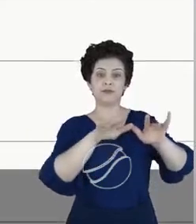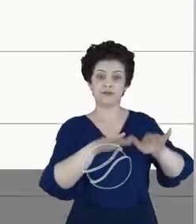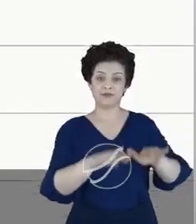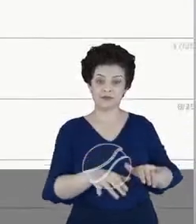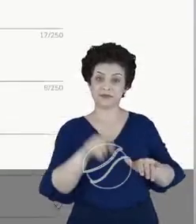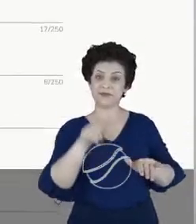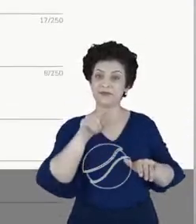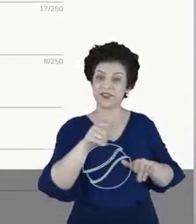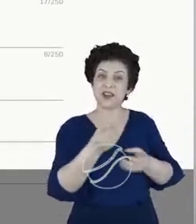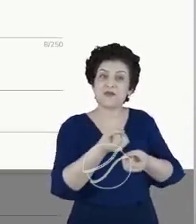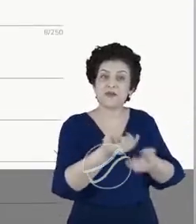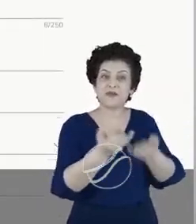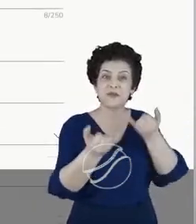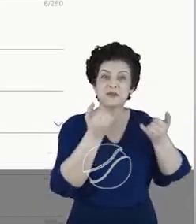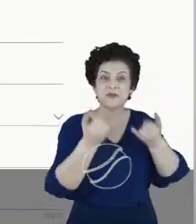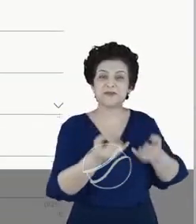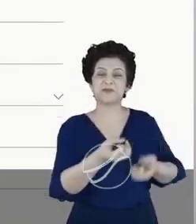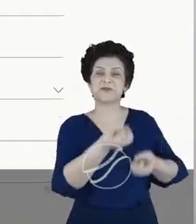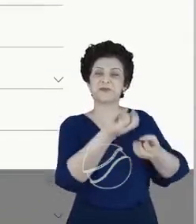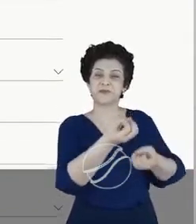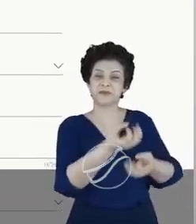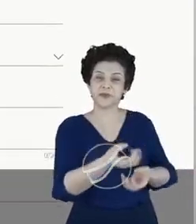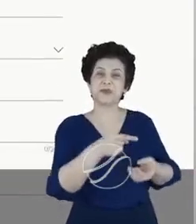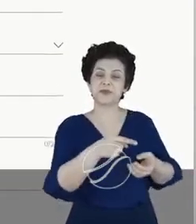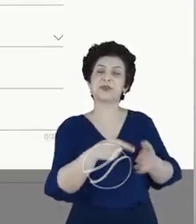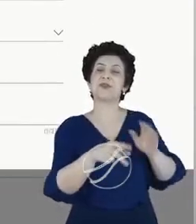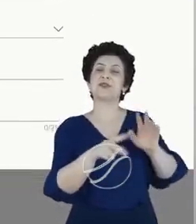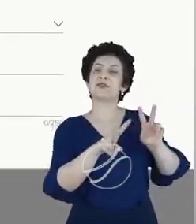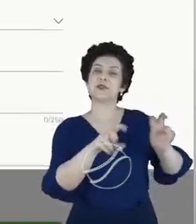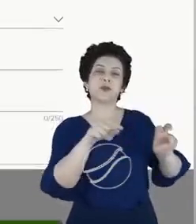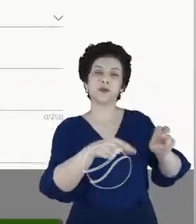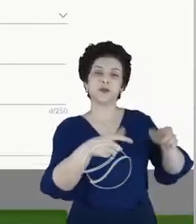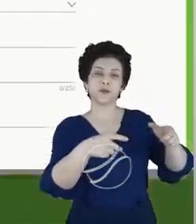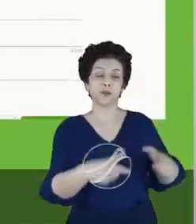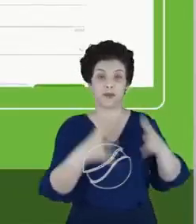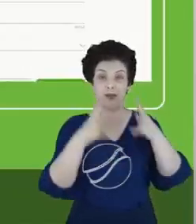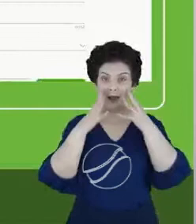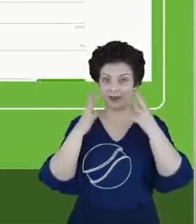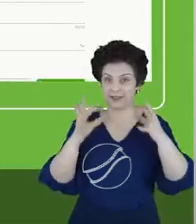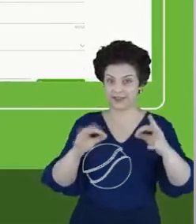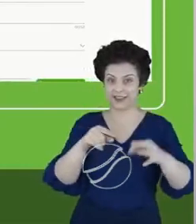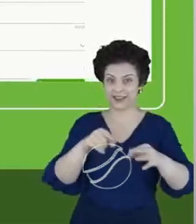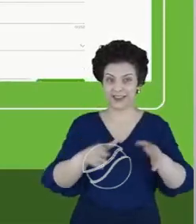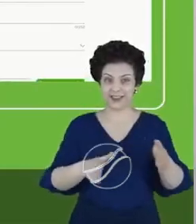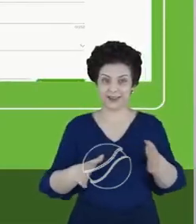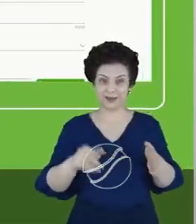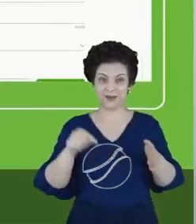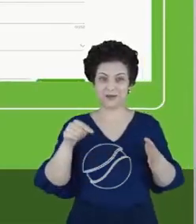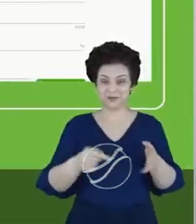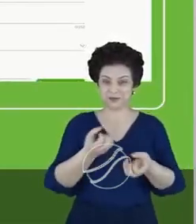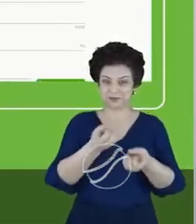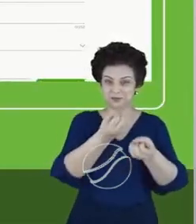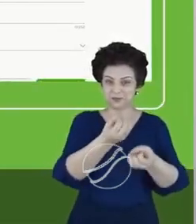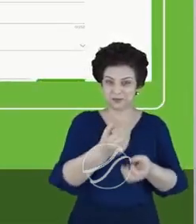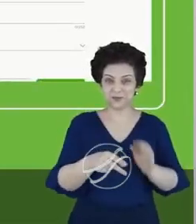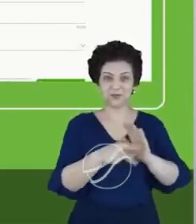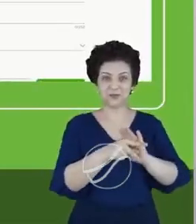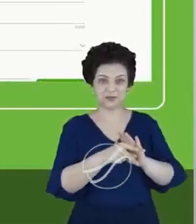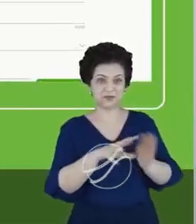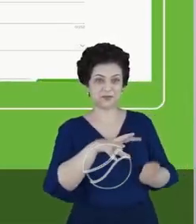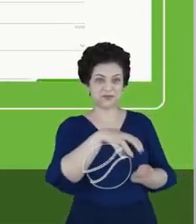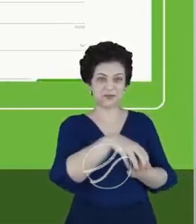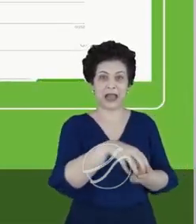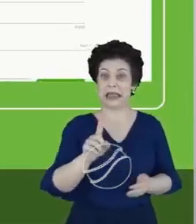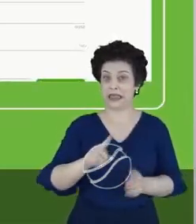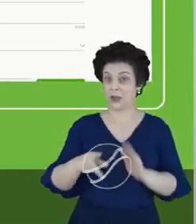e 300 mil reais só aqui em Pontes Lacerda de distribuição do resultado na conta os associados e agora também também abrindo o Fundo Social